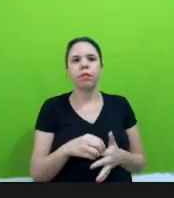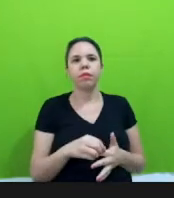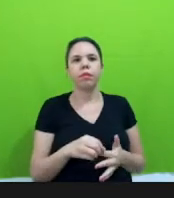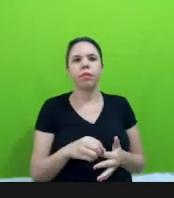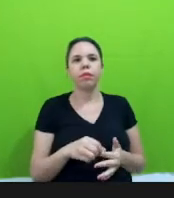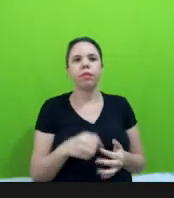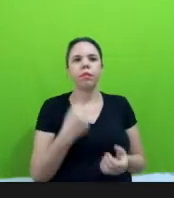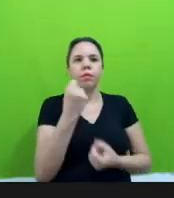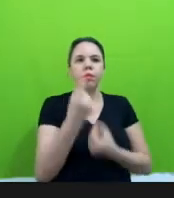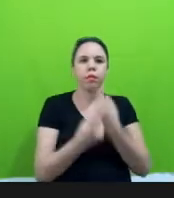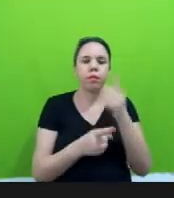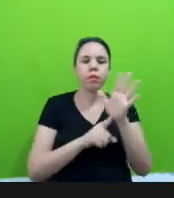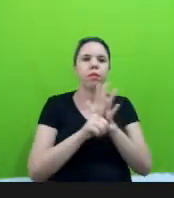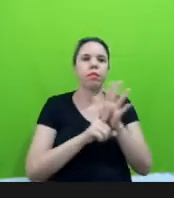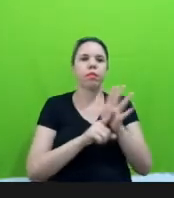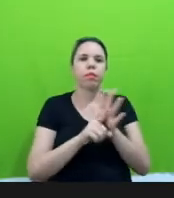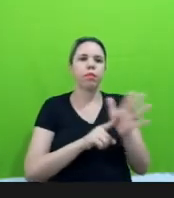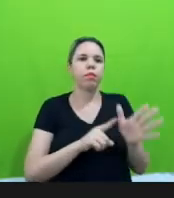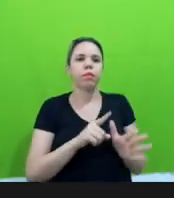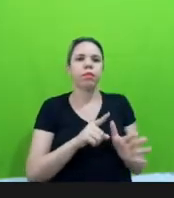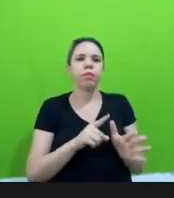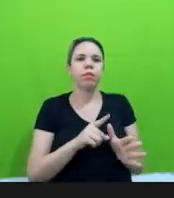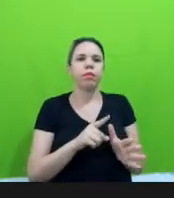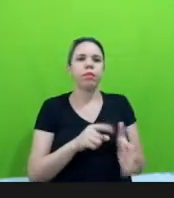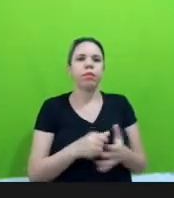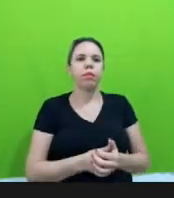dos microdados, com dados muito mais,